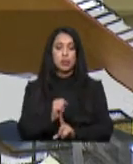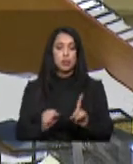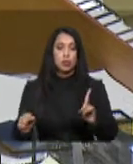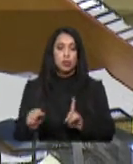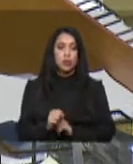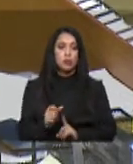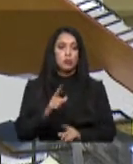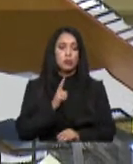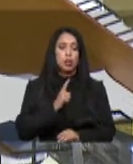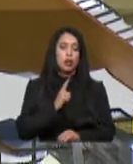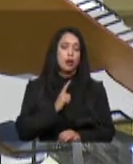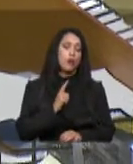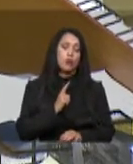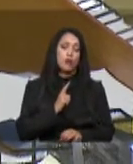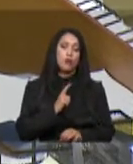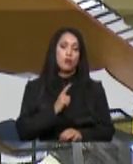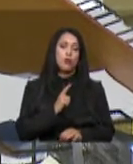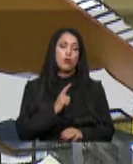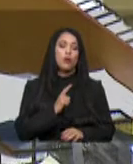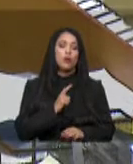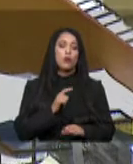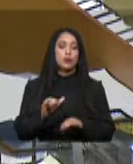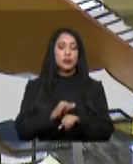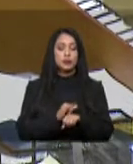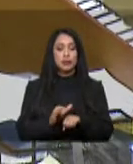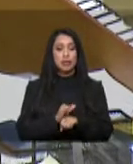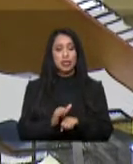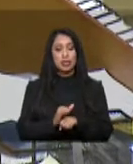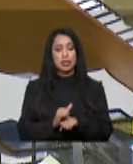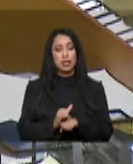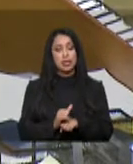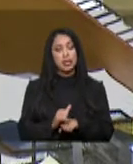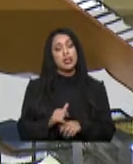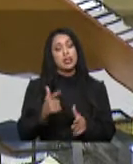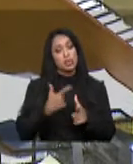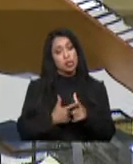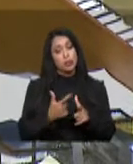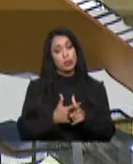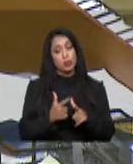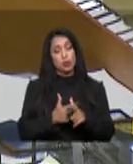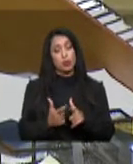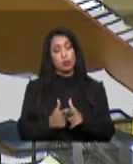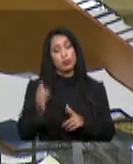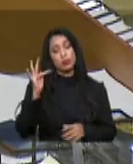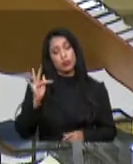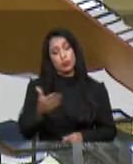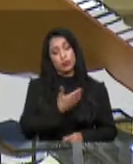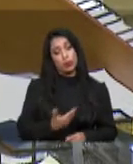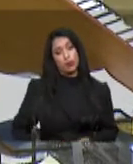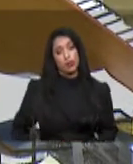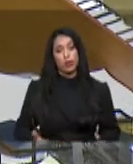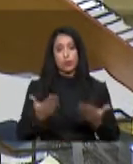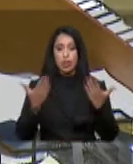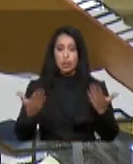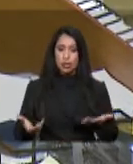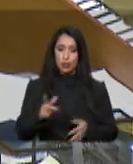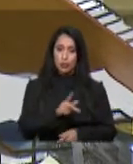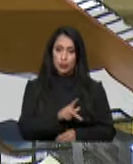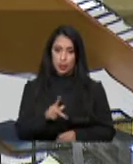instrumentos demagógicos que se tornariam imunes à gestão de futuros governos. Assim, senhor presidente,